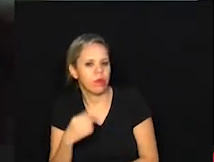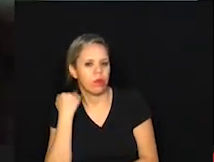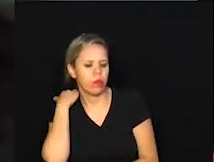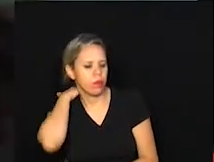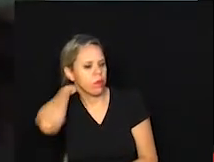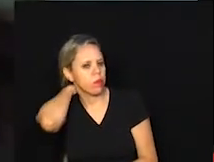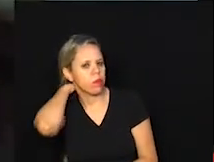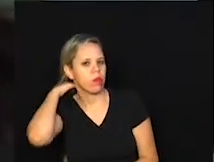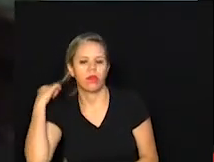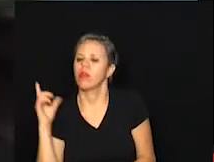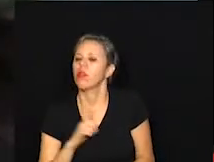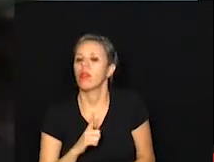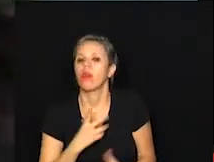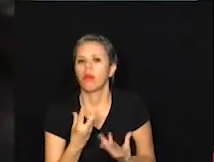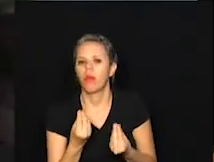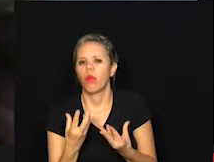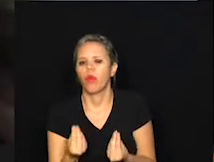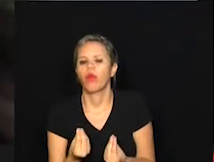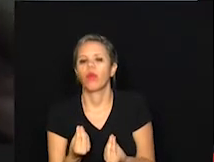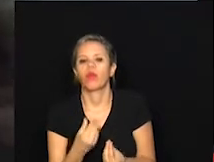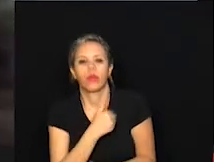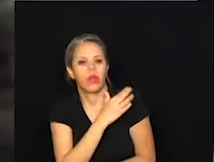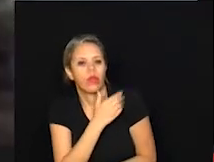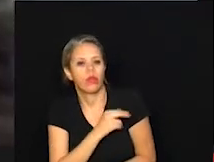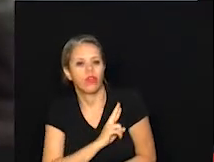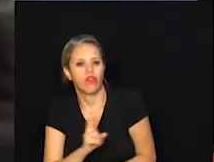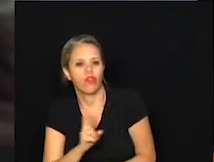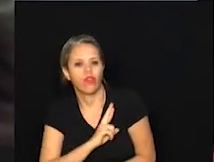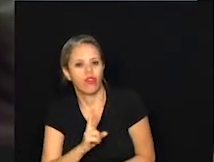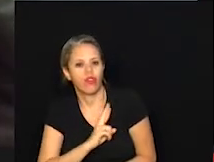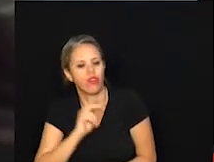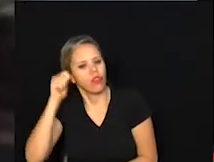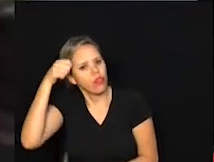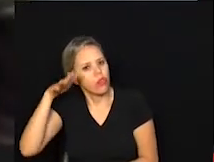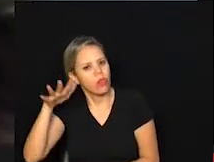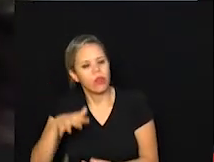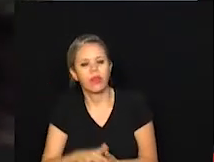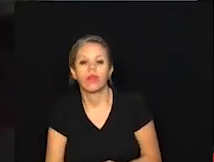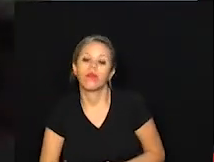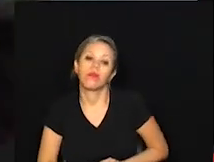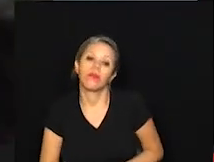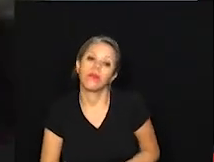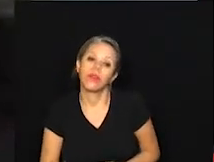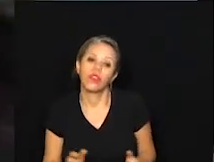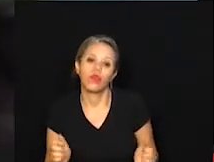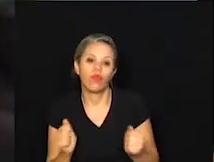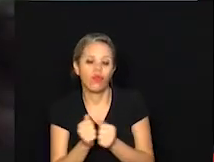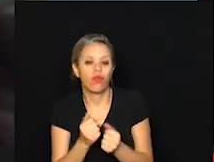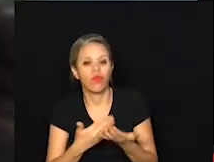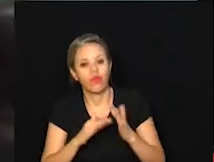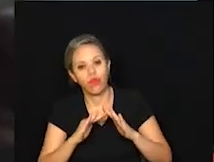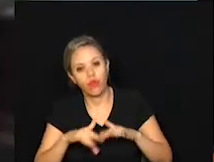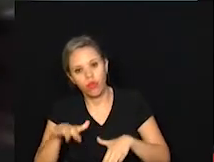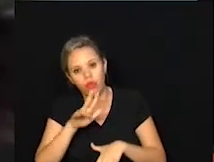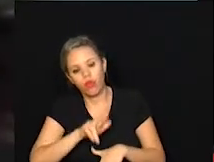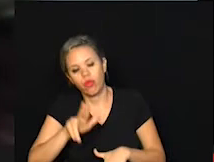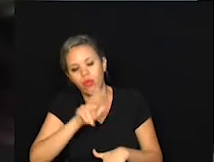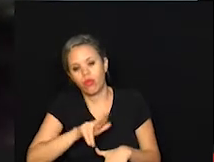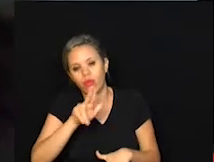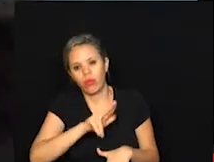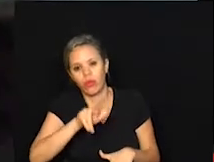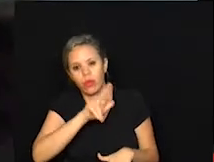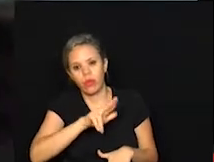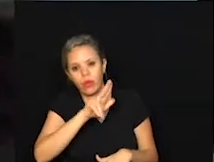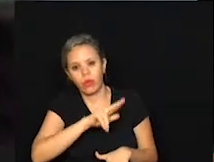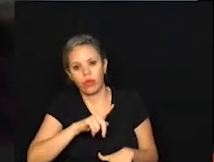temos também muito preconceito com relação às religiões de matizes africanas. Então, junto com as escolas, as universidades